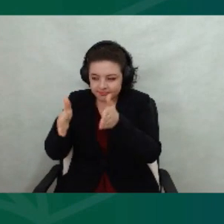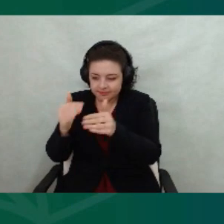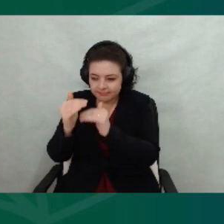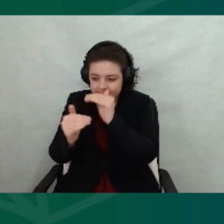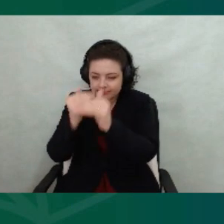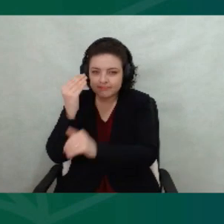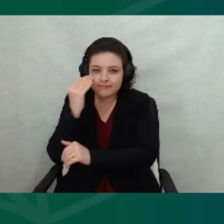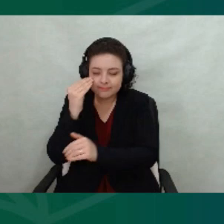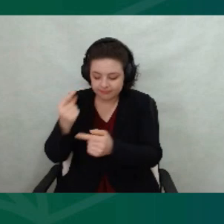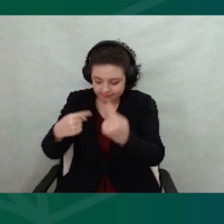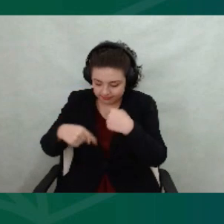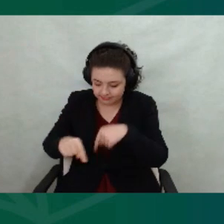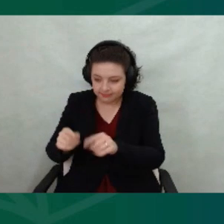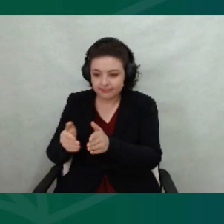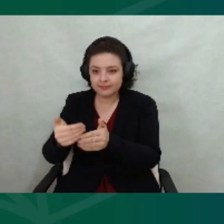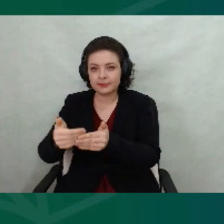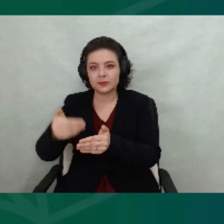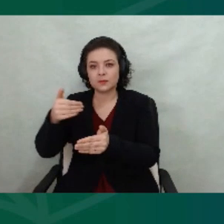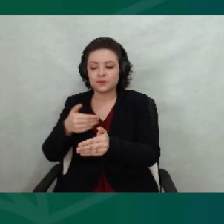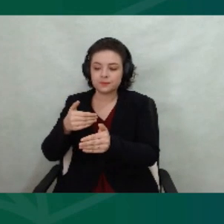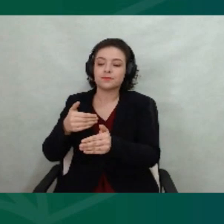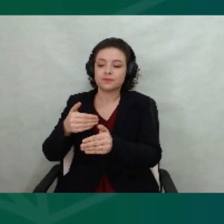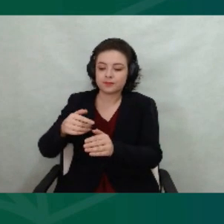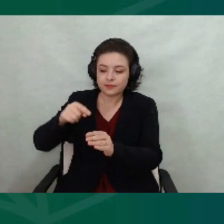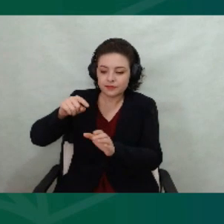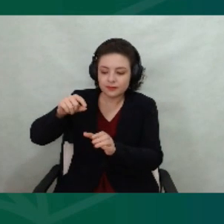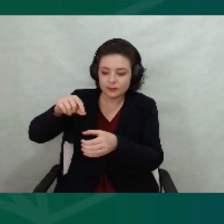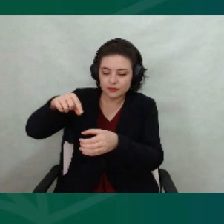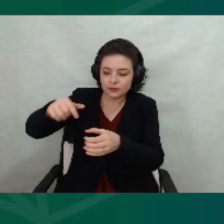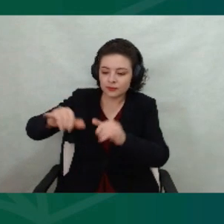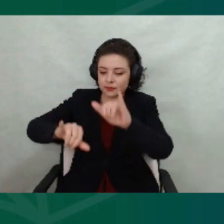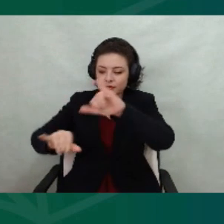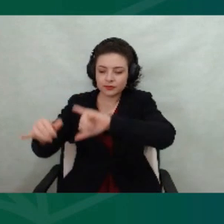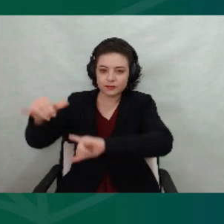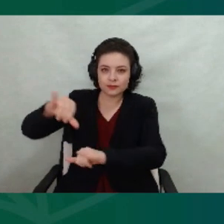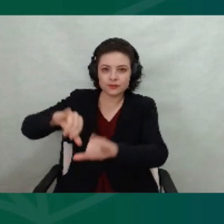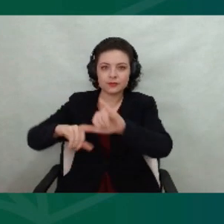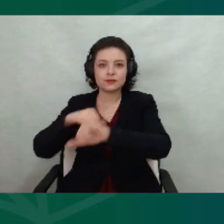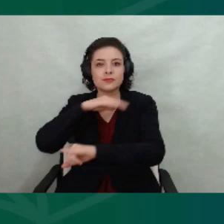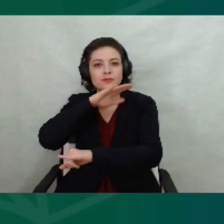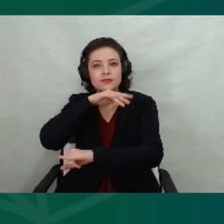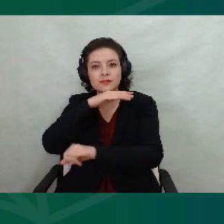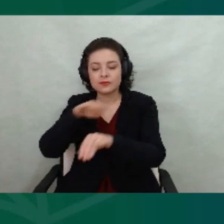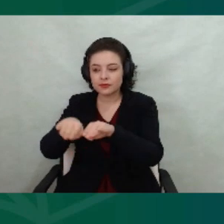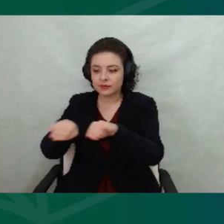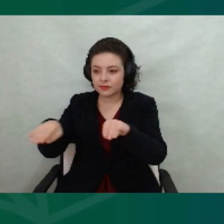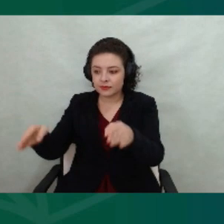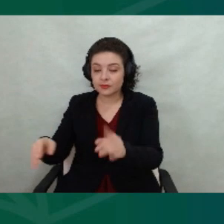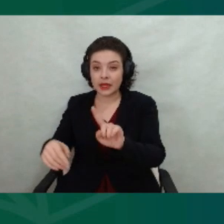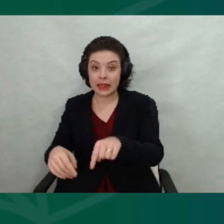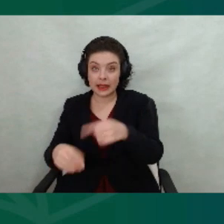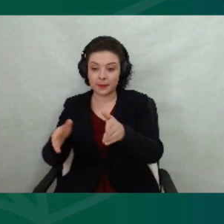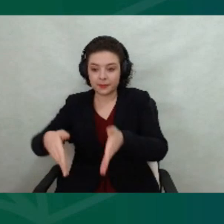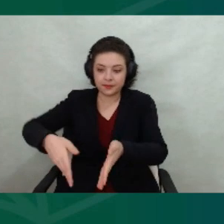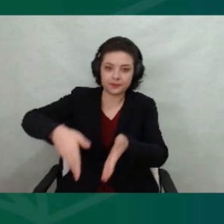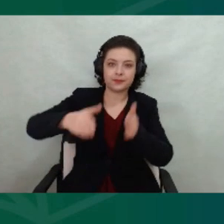fase pré-clínica, onde você usa bancadas, animais, etc., e depois passa